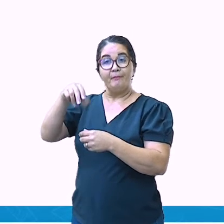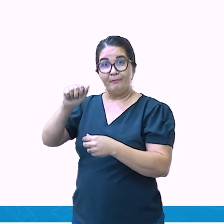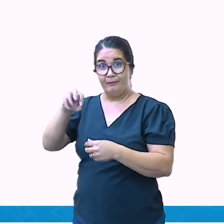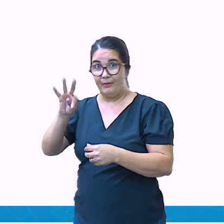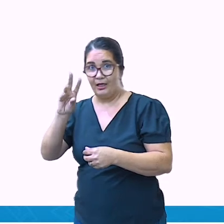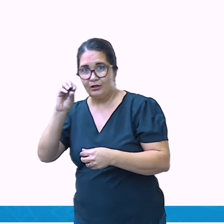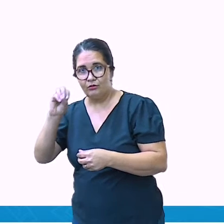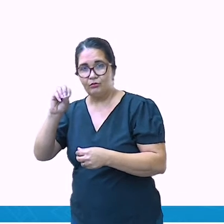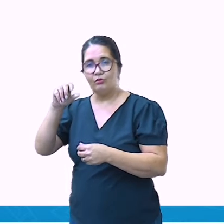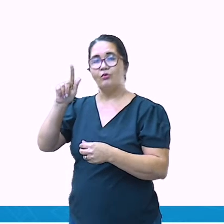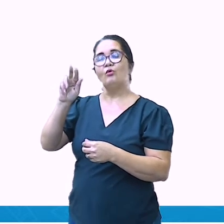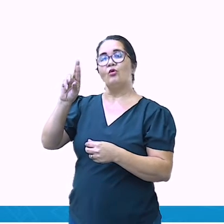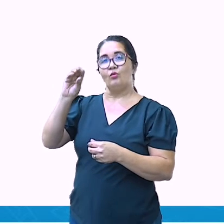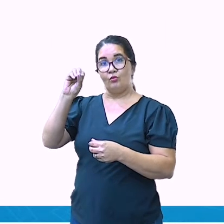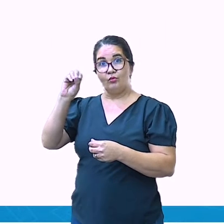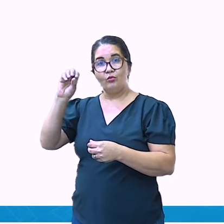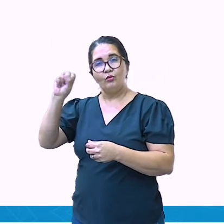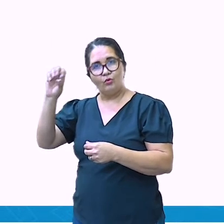Cuiabá.